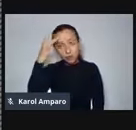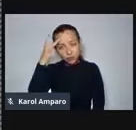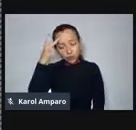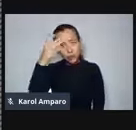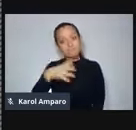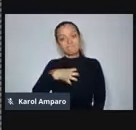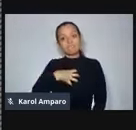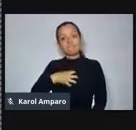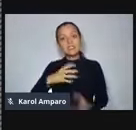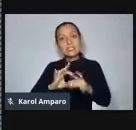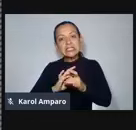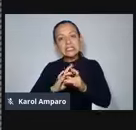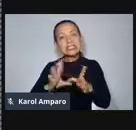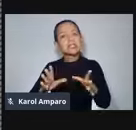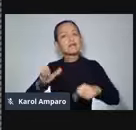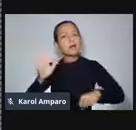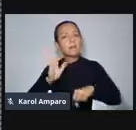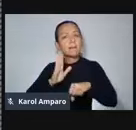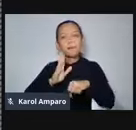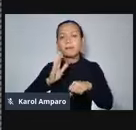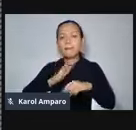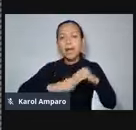com capacidade de agir por si mesmo,